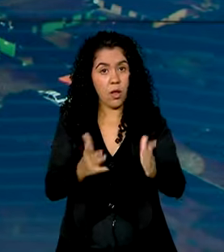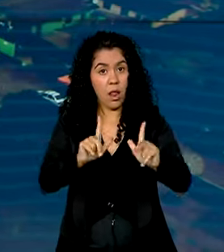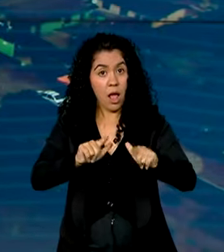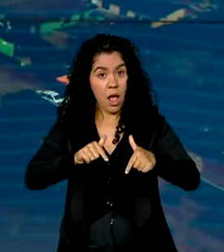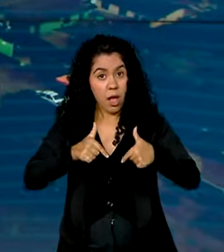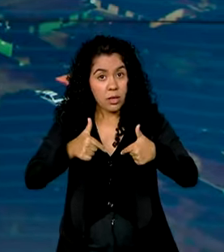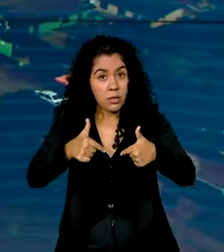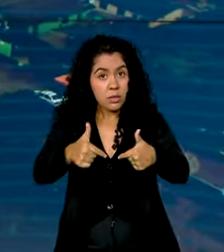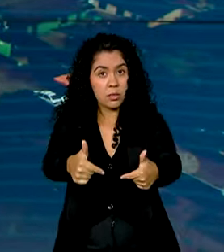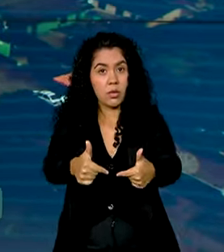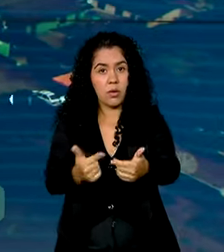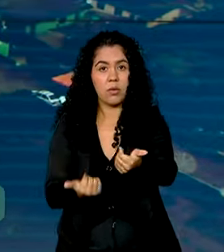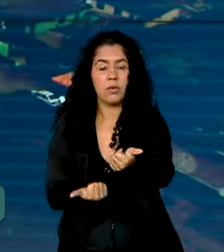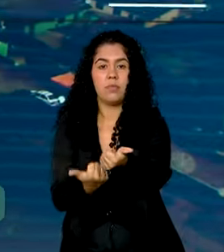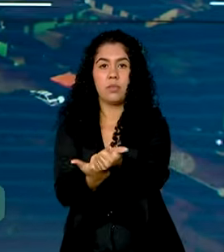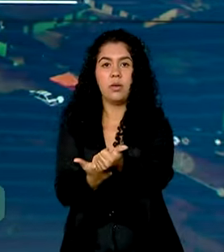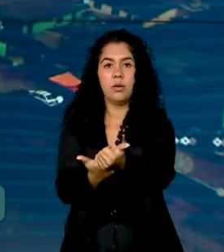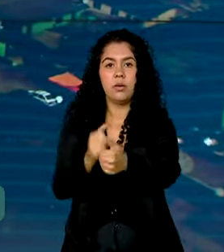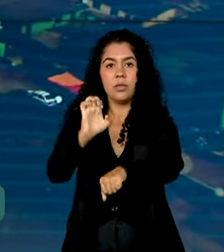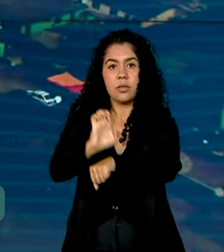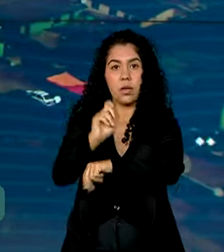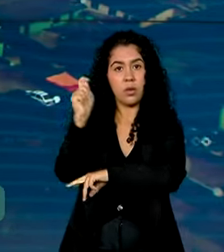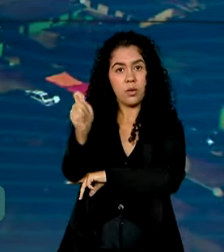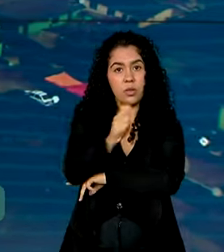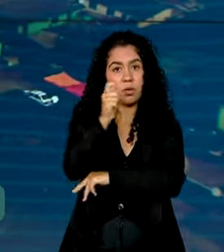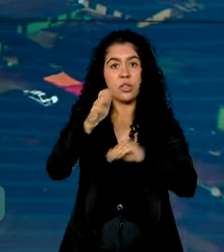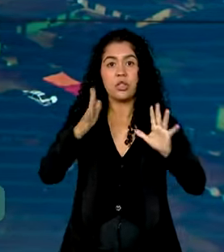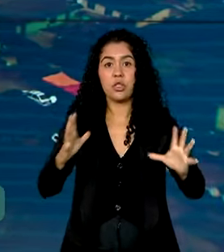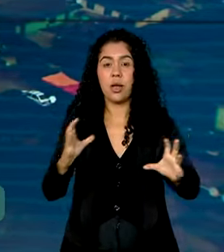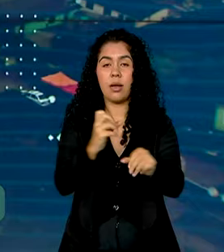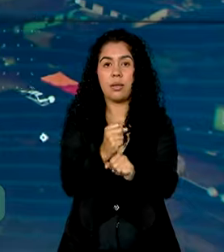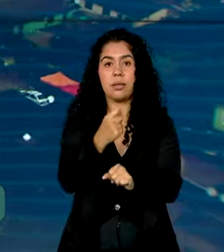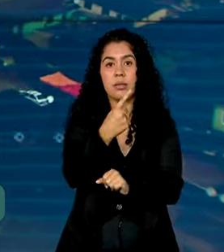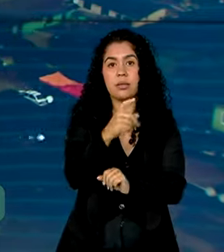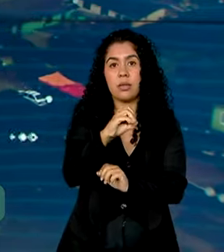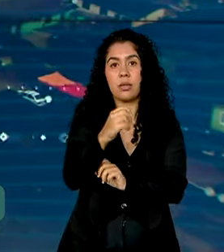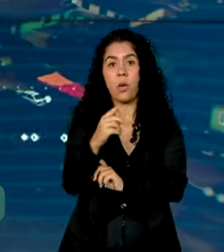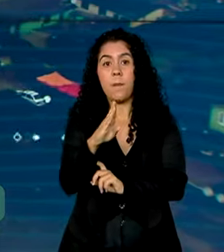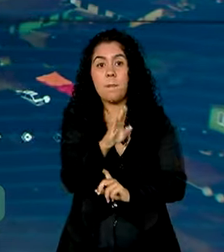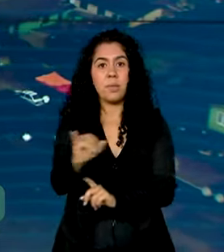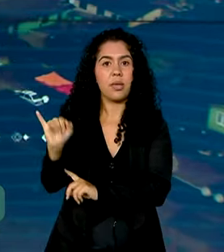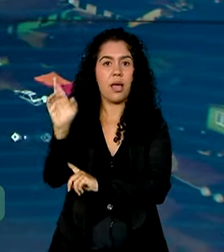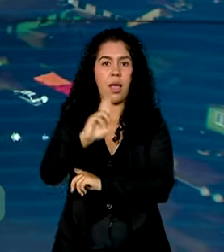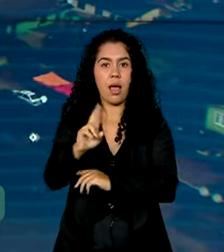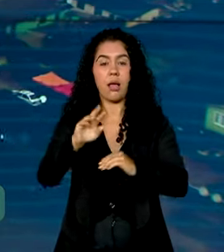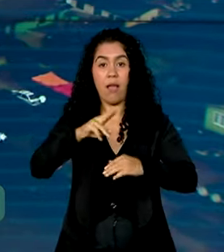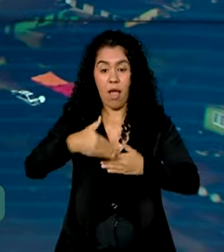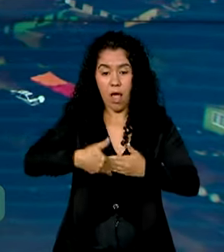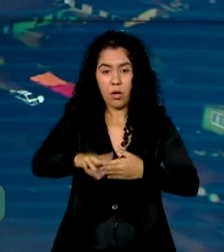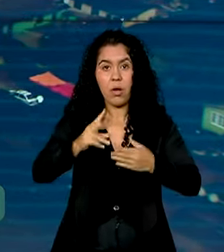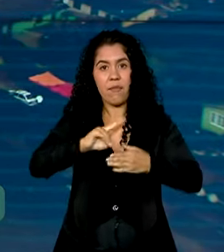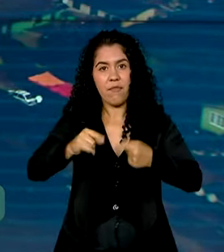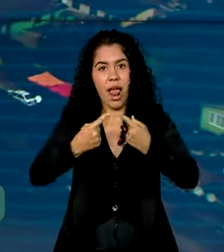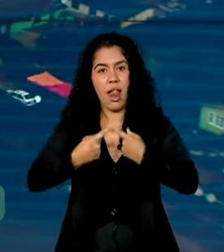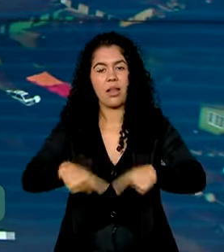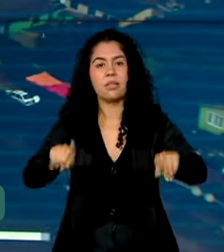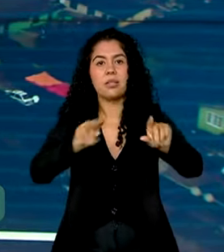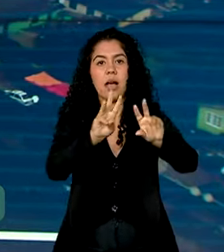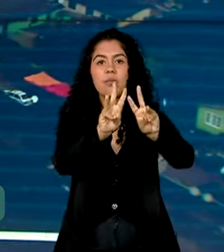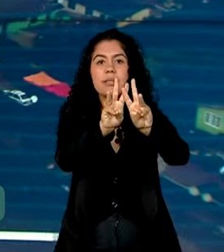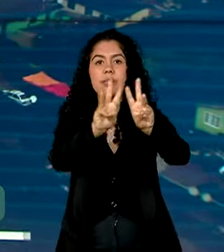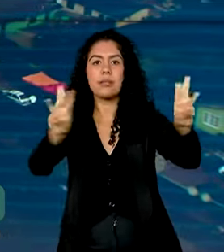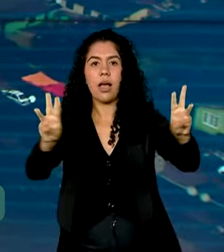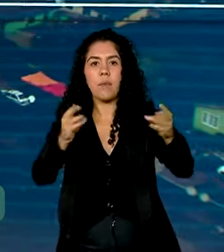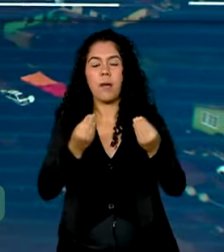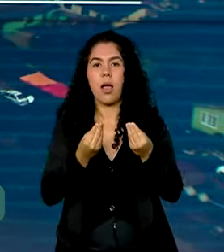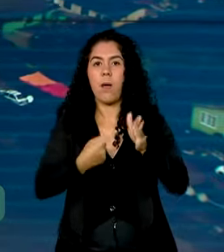ações de apoio federal ao Estado somaram 101 bilhões de reais. Um site vai ser lançado para dar mais transparência a todas